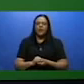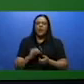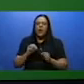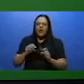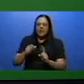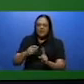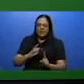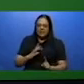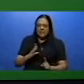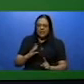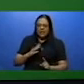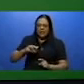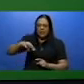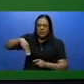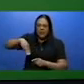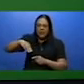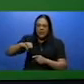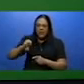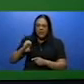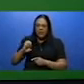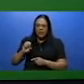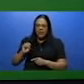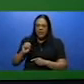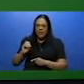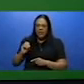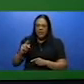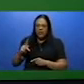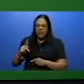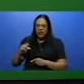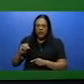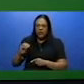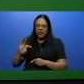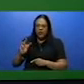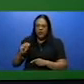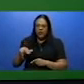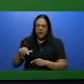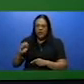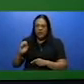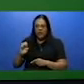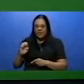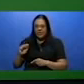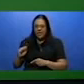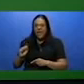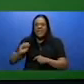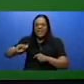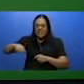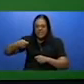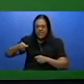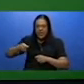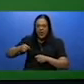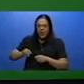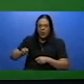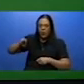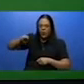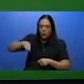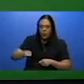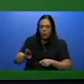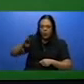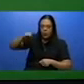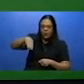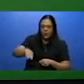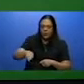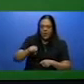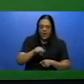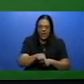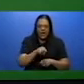Mesopotâmia, as primeiras cidades. Foi em uma região chamada Mesopotâmia, localizada